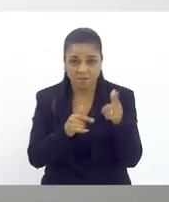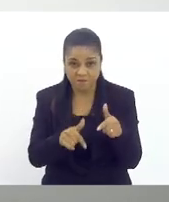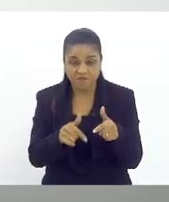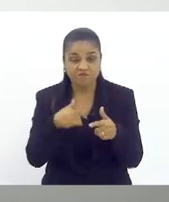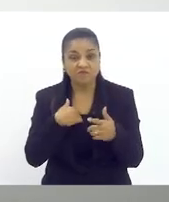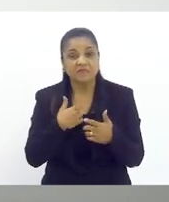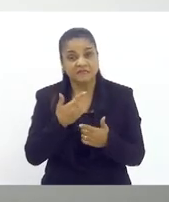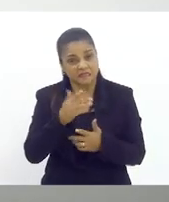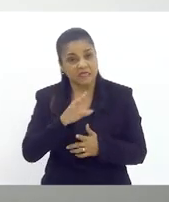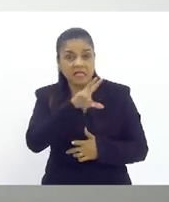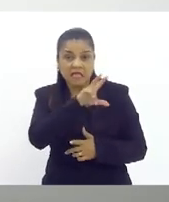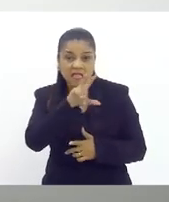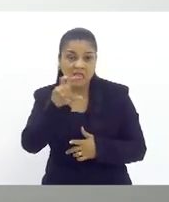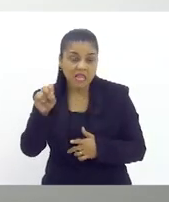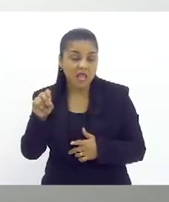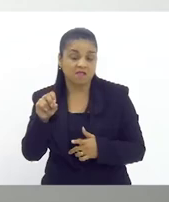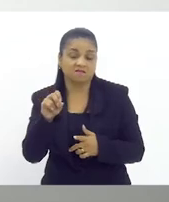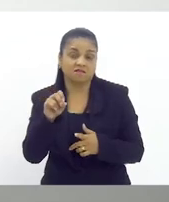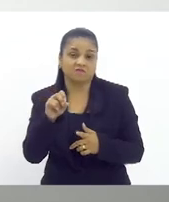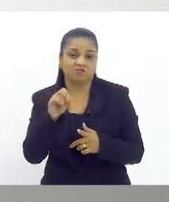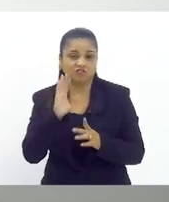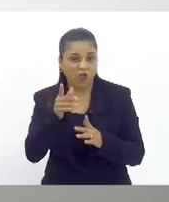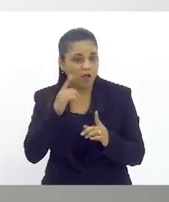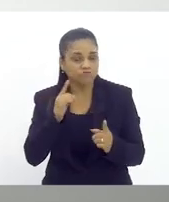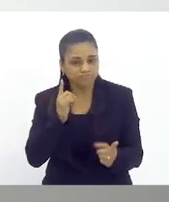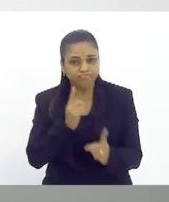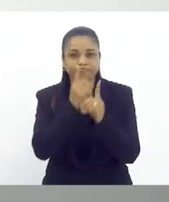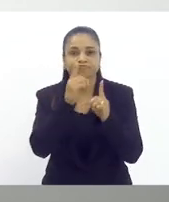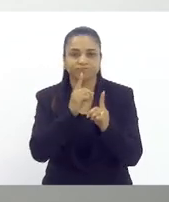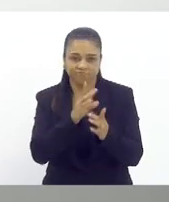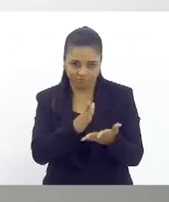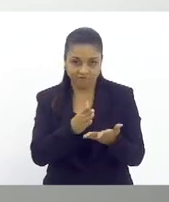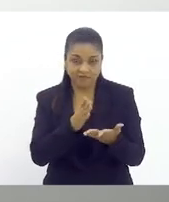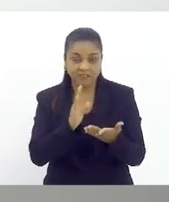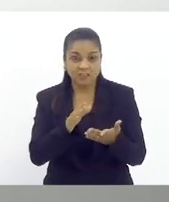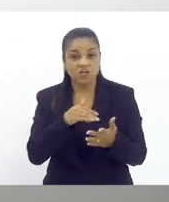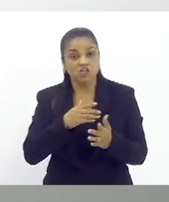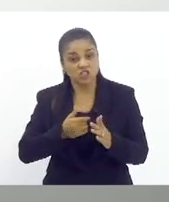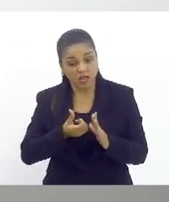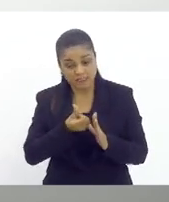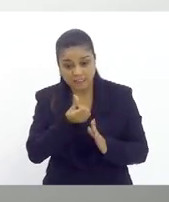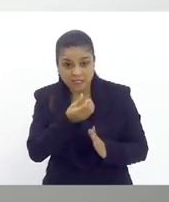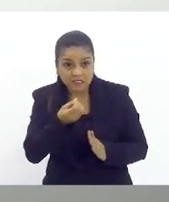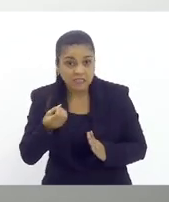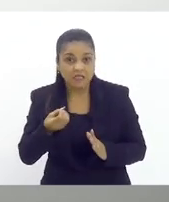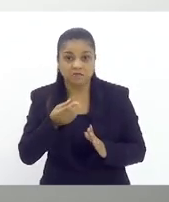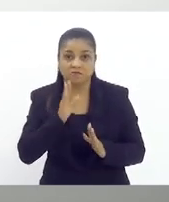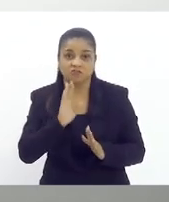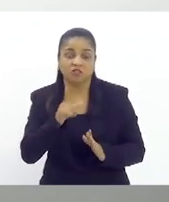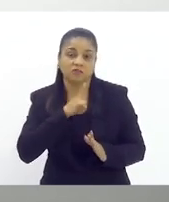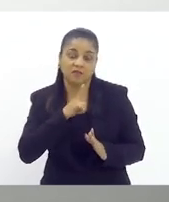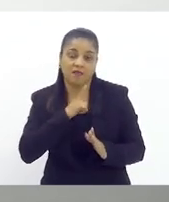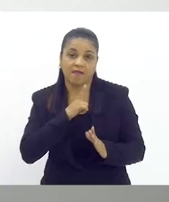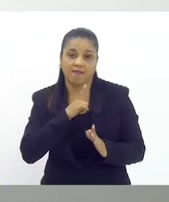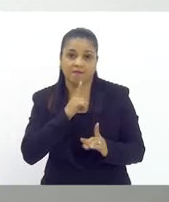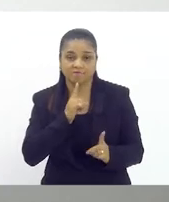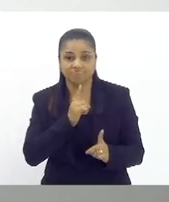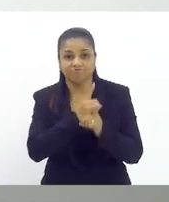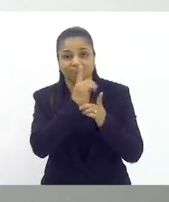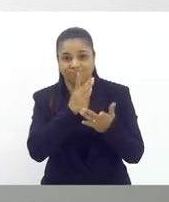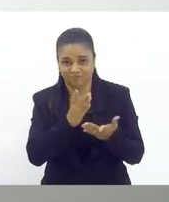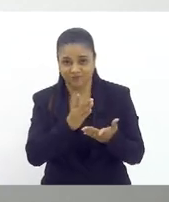identificadas mas já passou para 600 e isso é uma pequena parte do que precisa